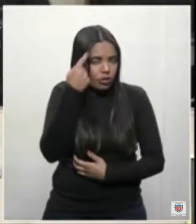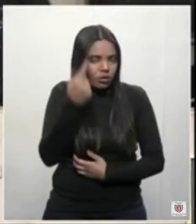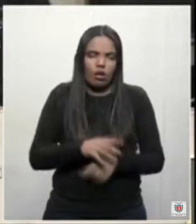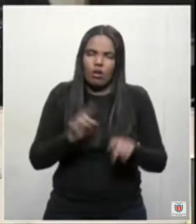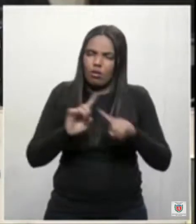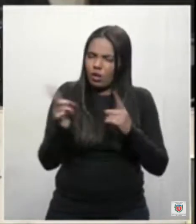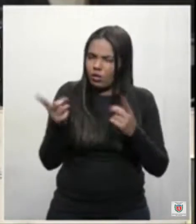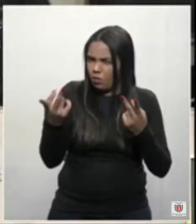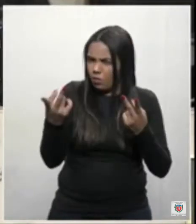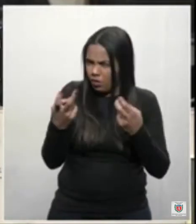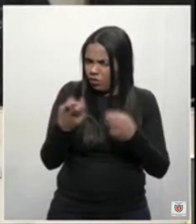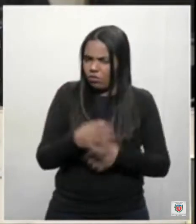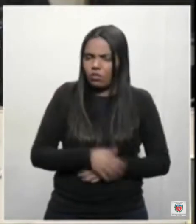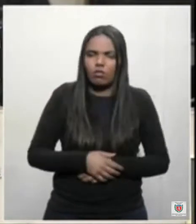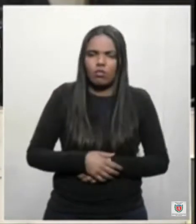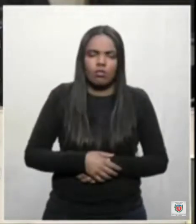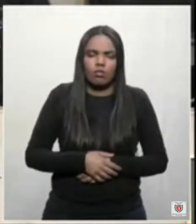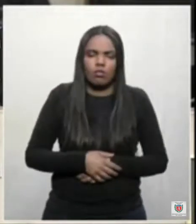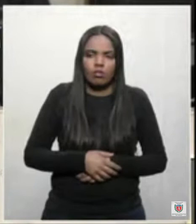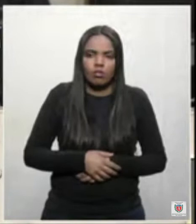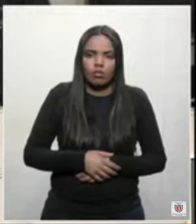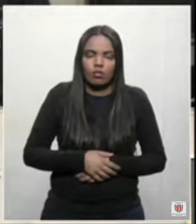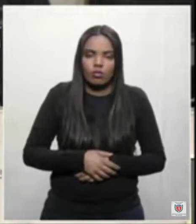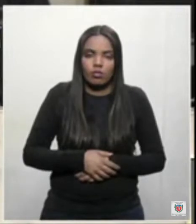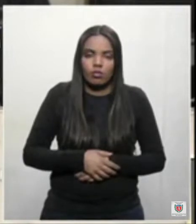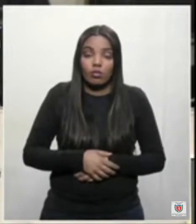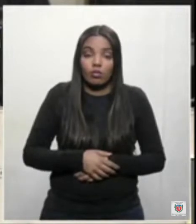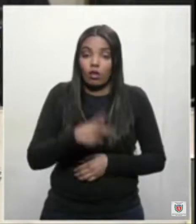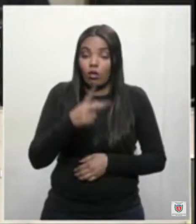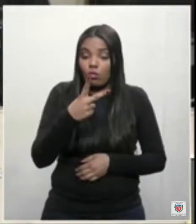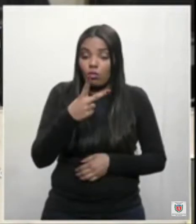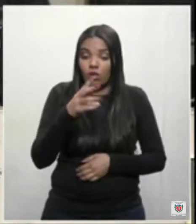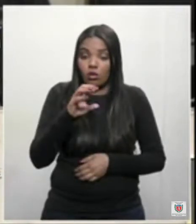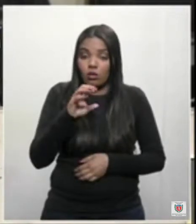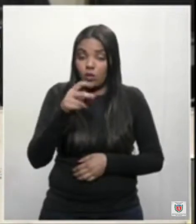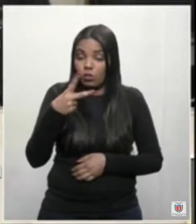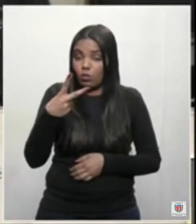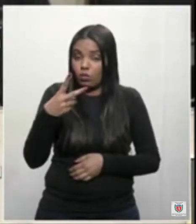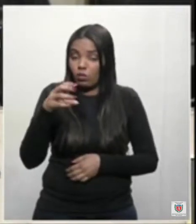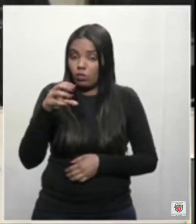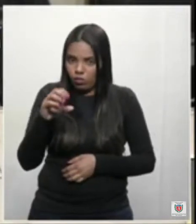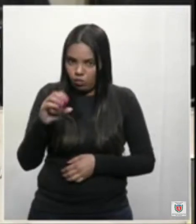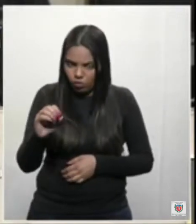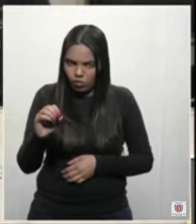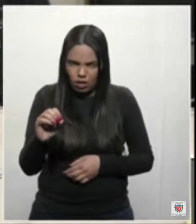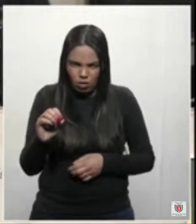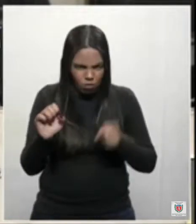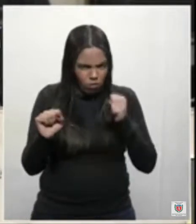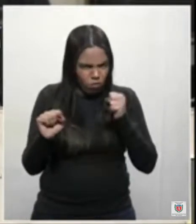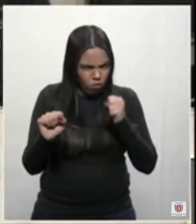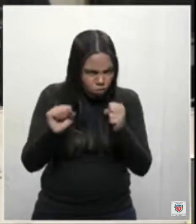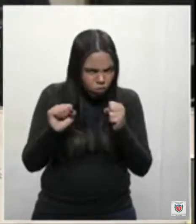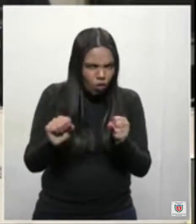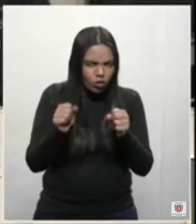estamos falando, assim, a crise de 2020, ela pode ser intensidade igual a de